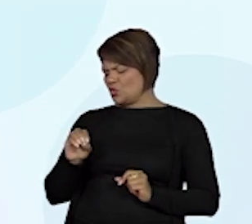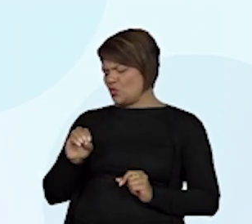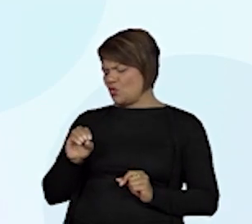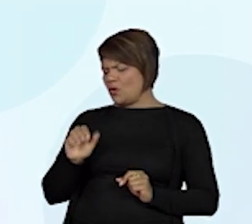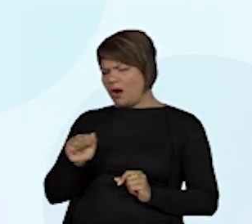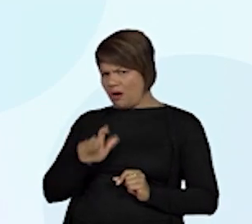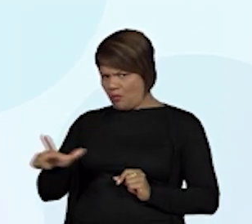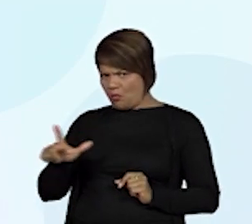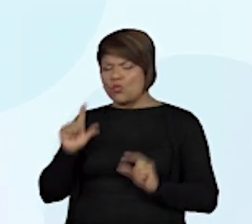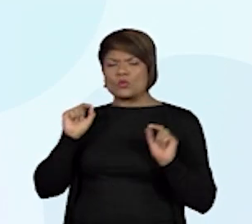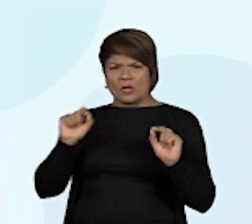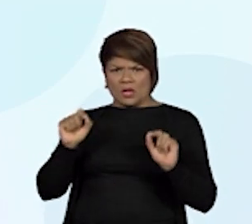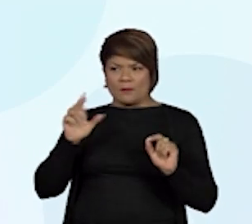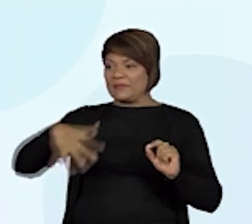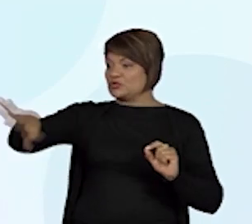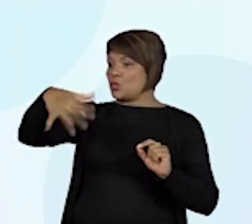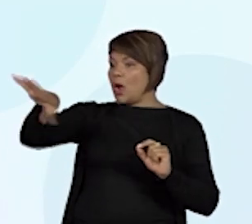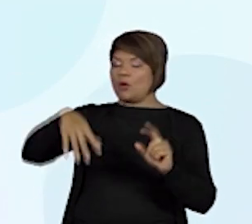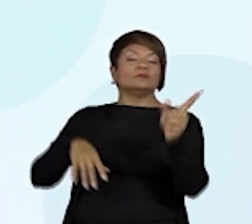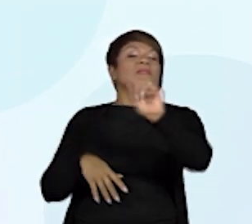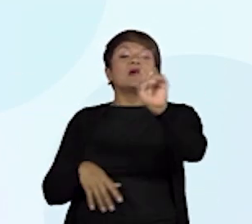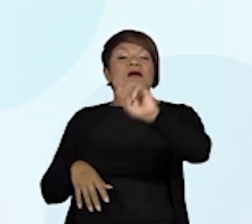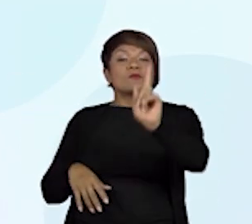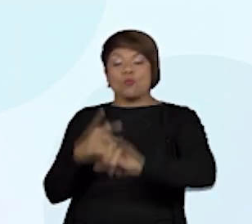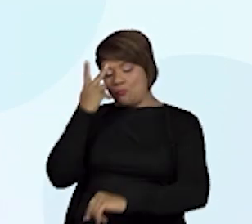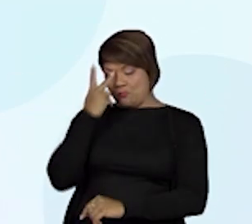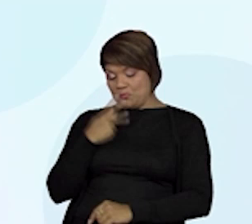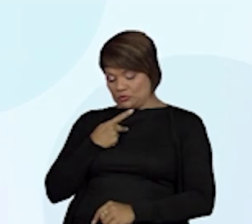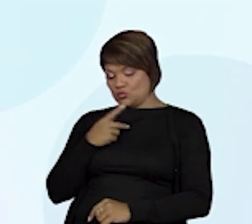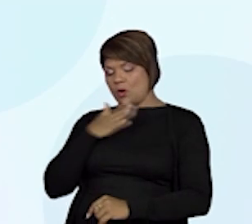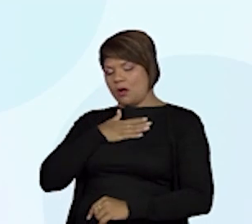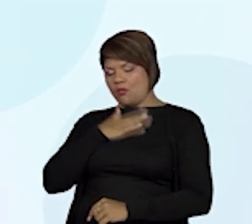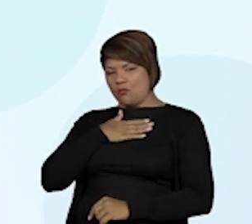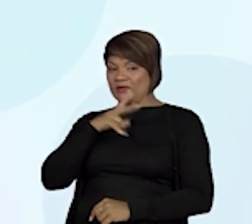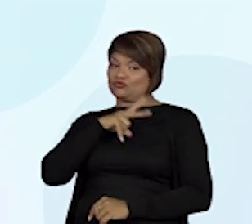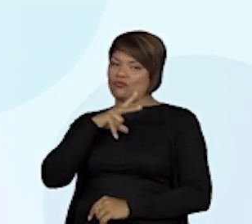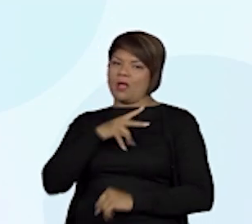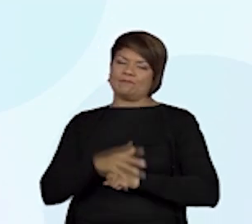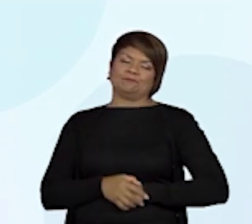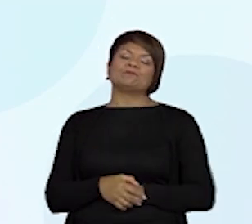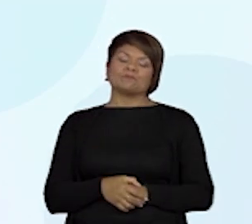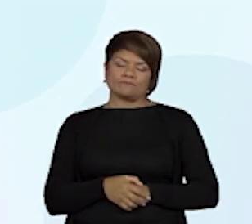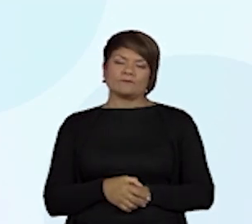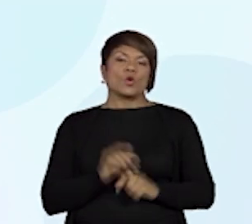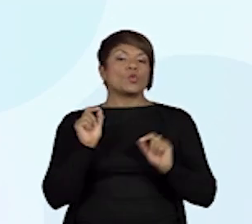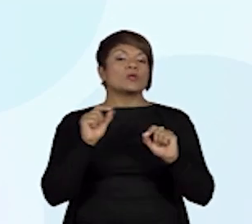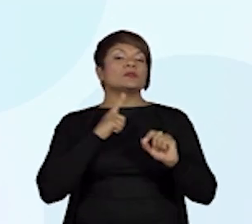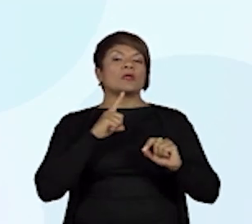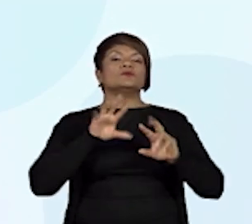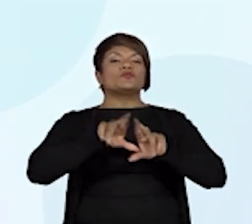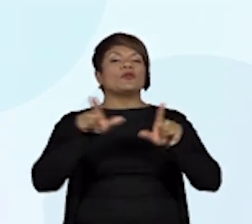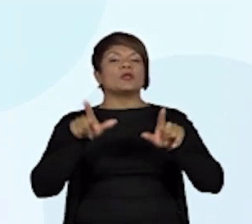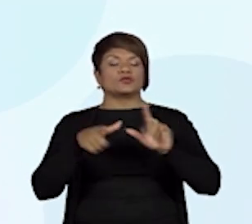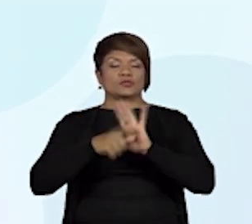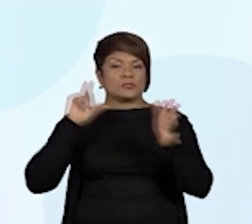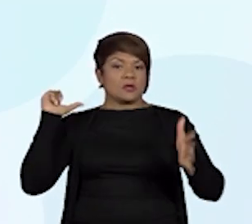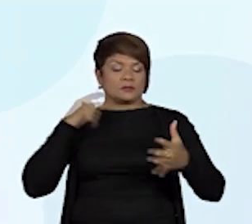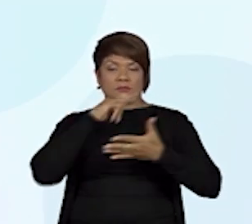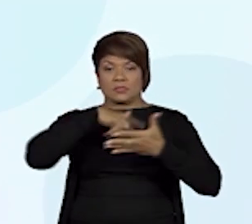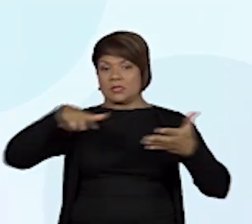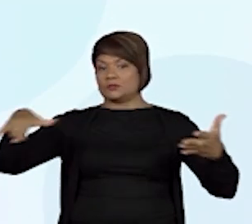de fazer, para pensar o que tem de diferente das anteriores que foram apresentadas? Eu acho que é um bom